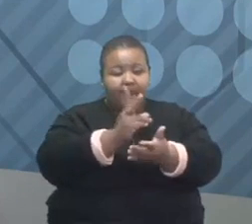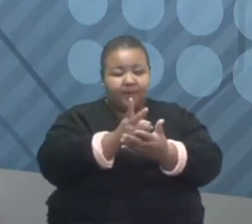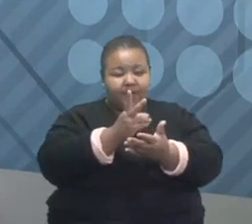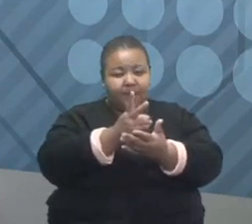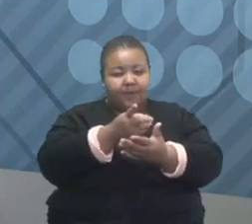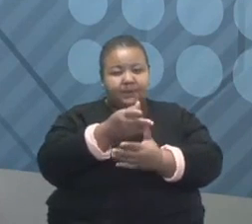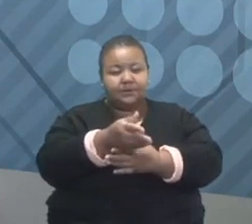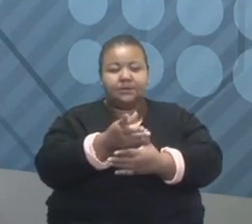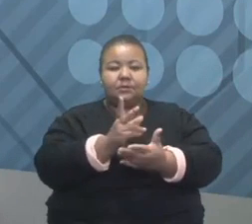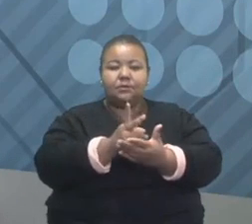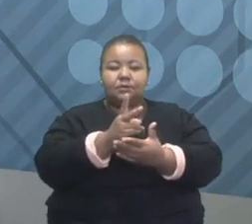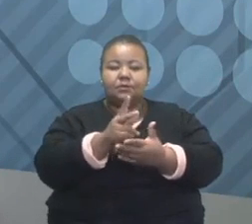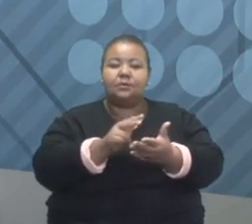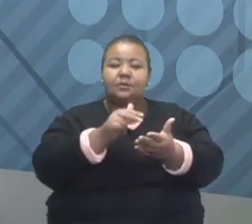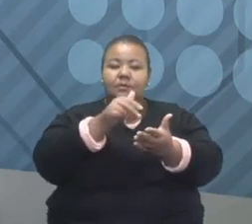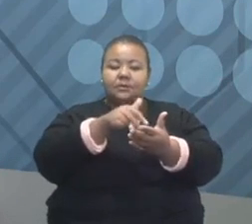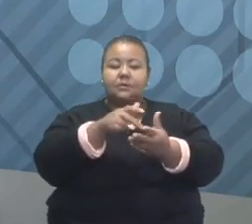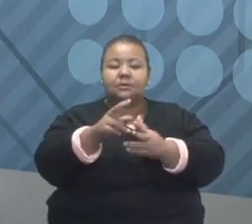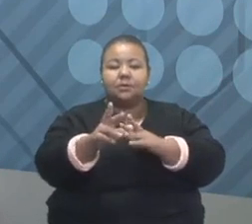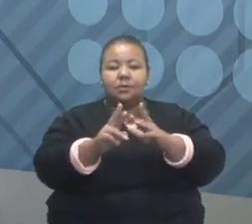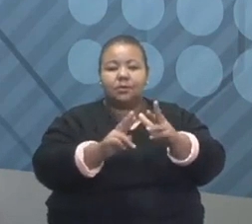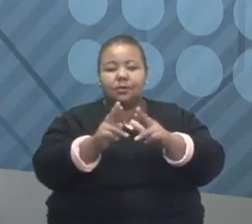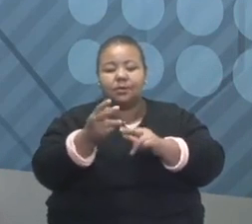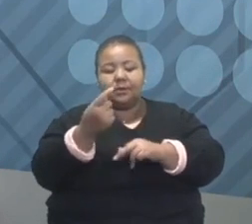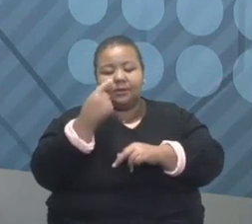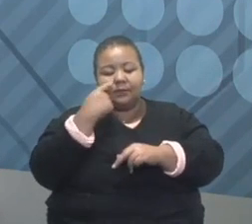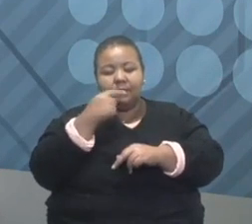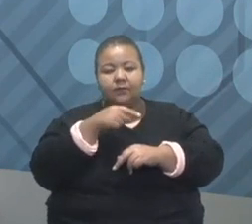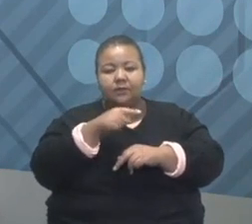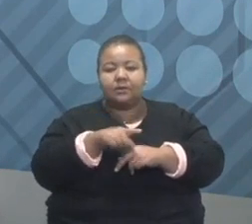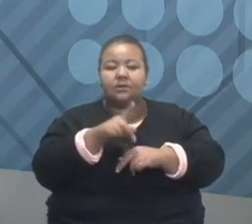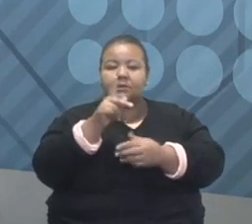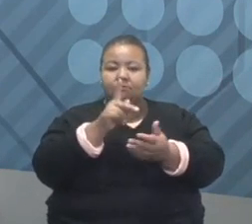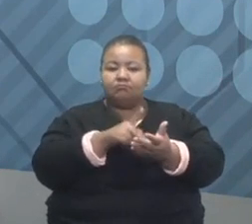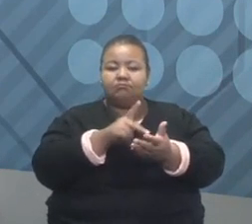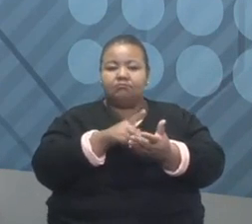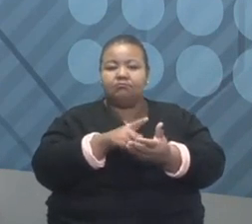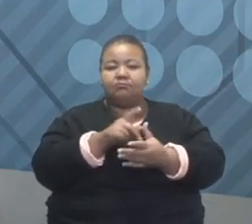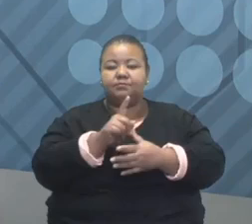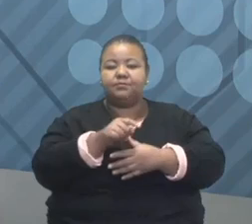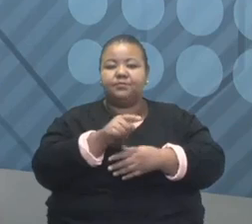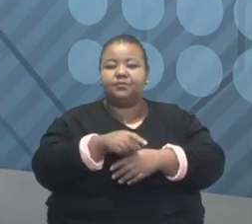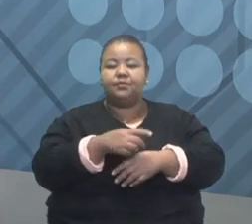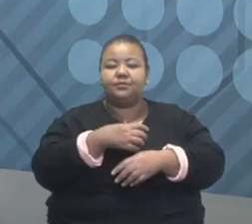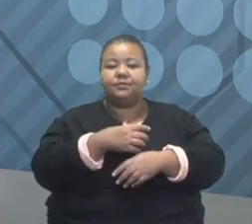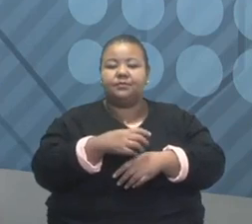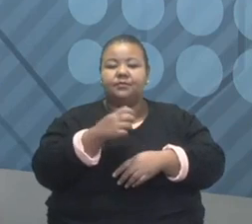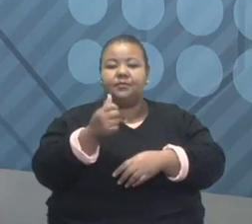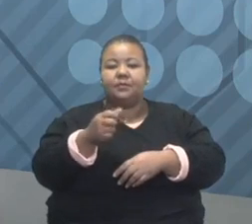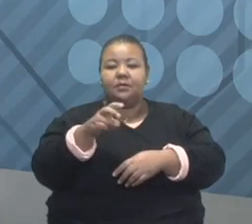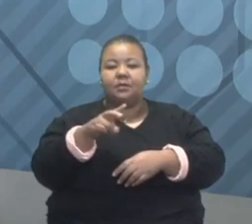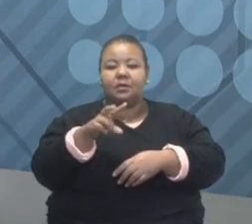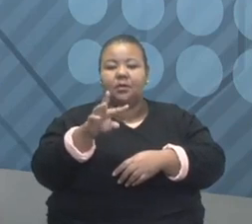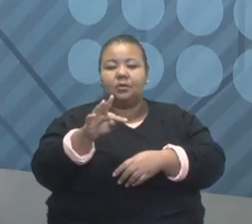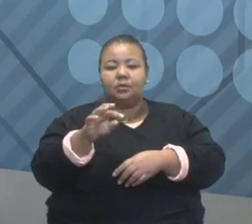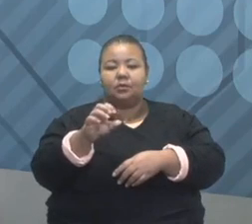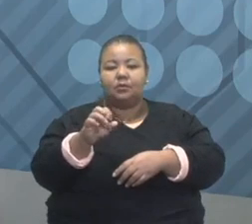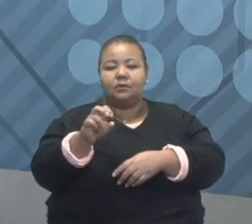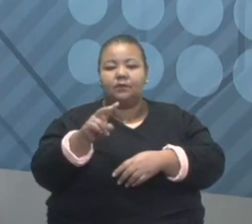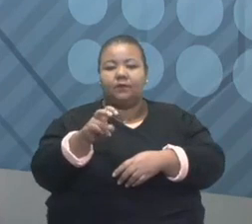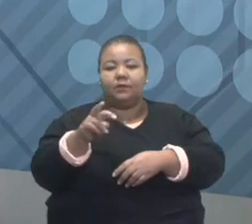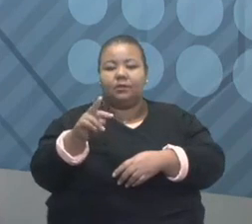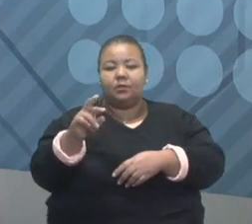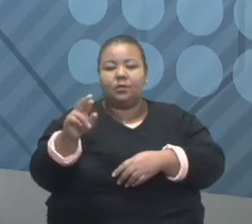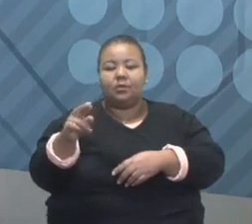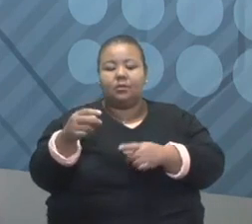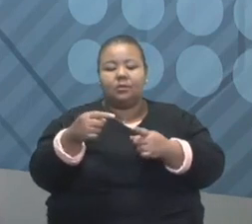gente vai continuar, participe dessa questão, verifique se ela vai ser realmente, se a gente tem um autovetor associado